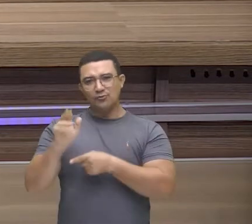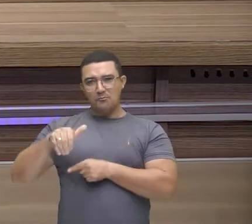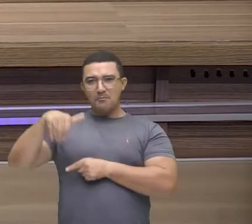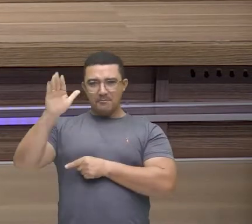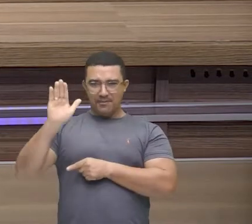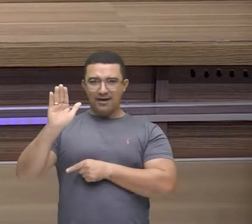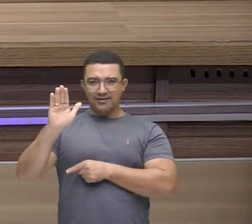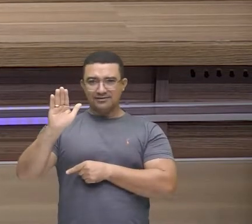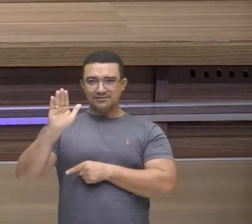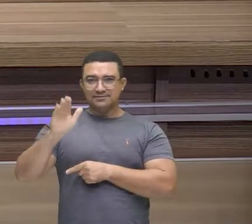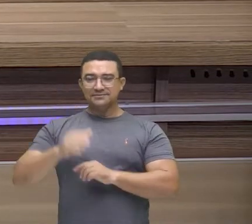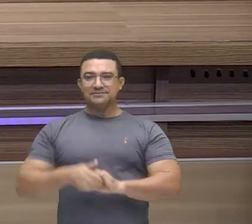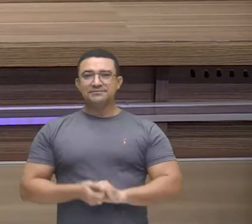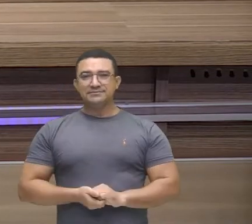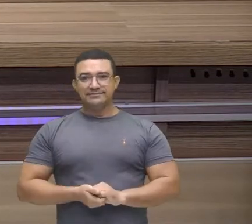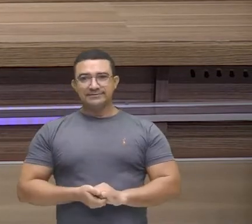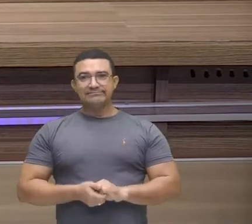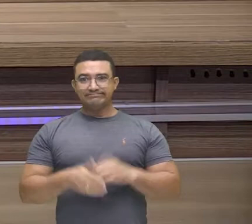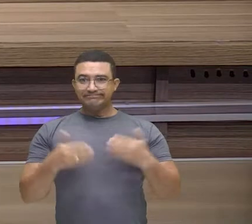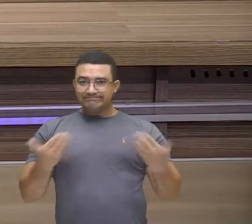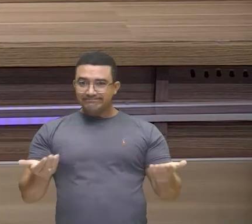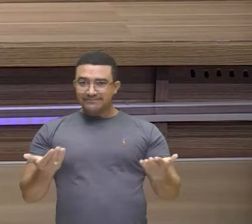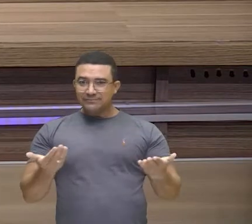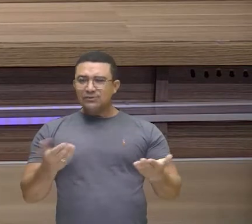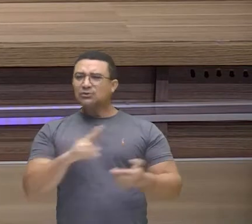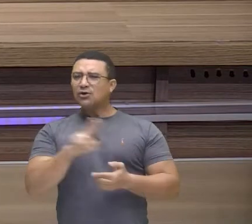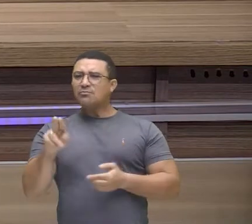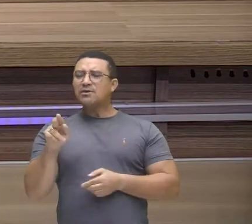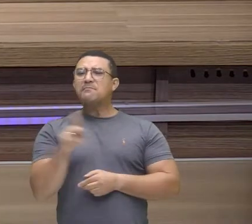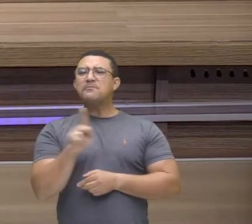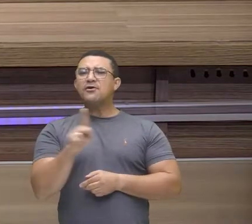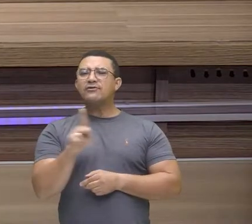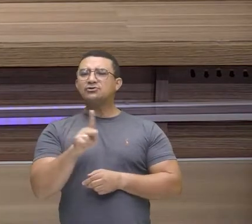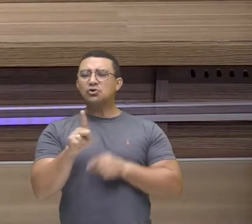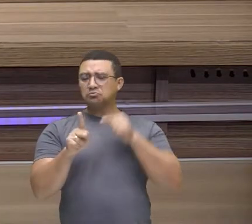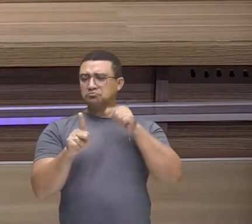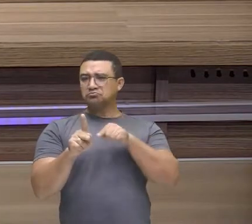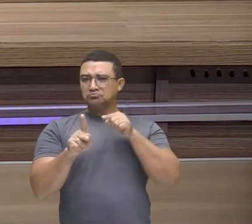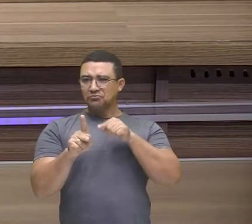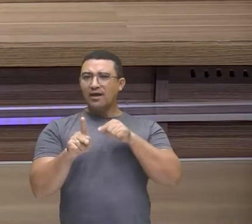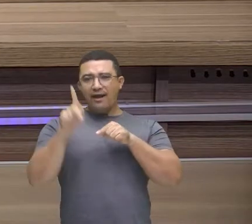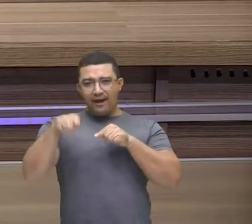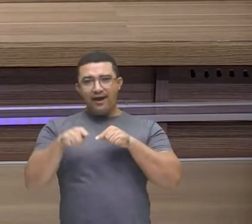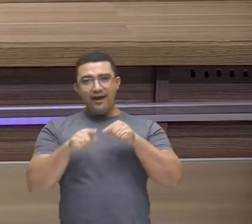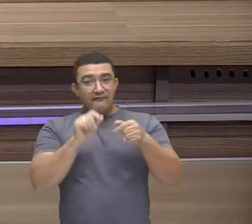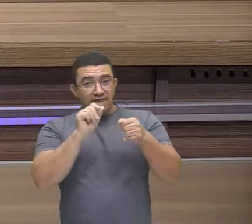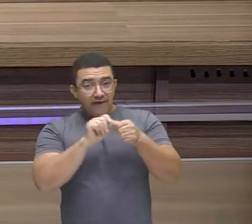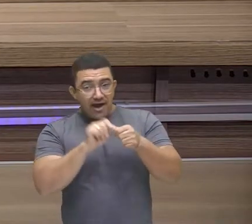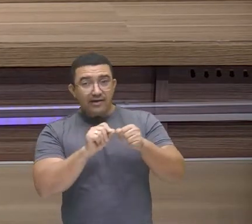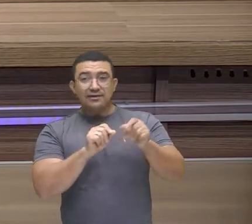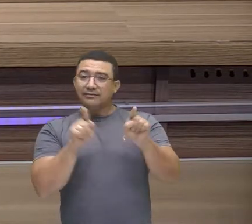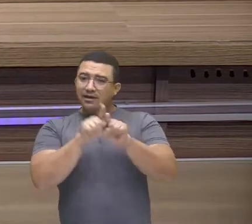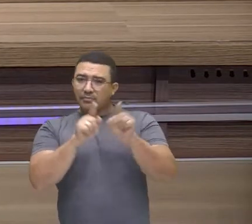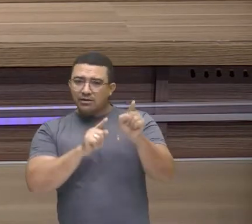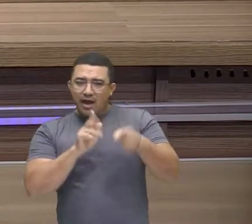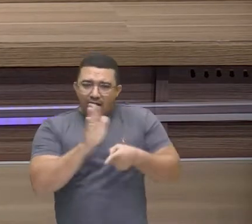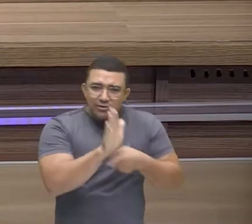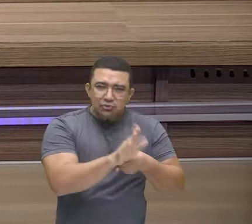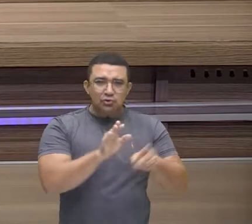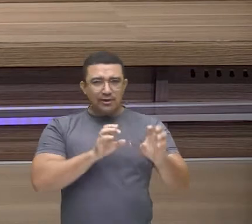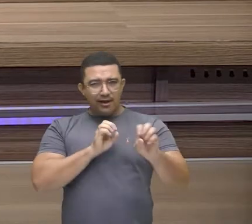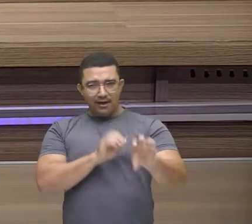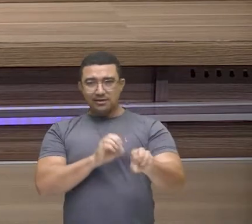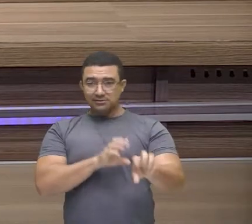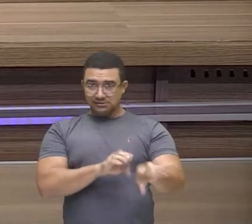isso é que chamam de professor, né? É aquele que faz, que ensina. Mas existe uma coisa muito